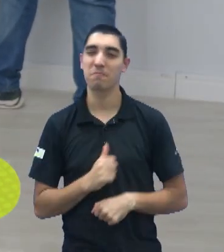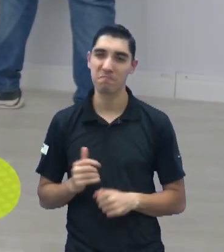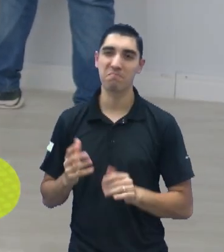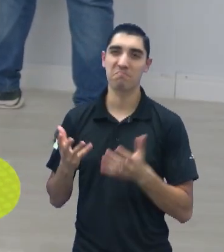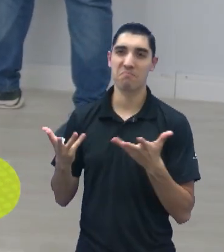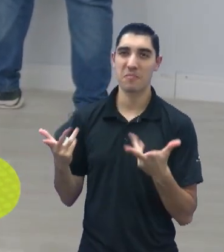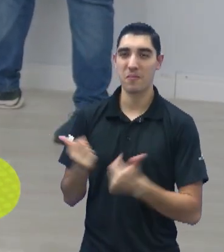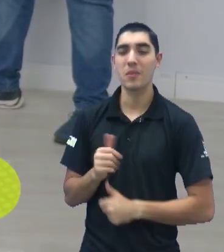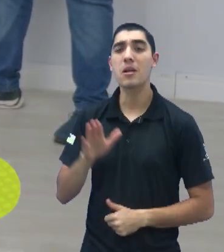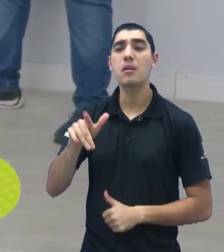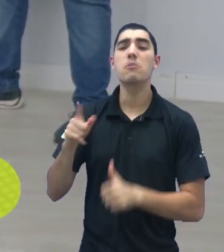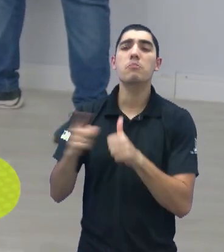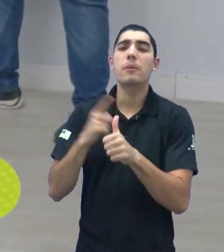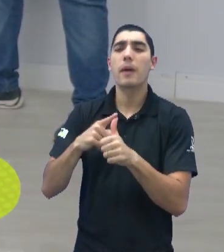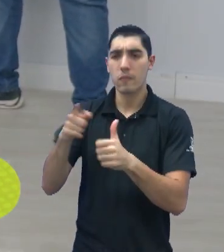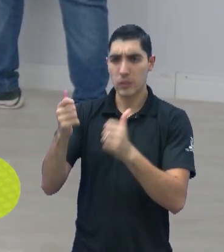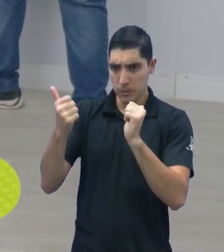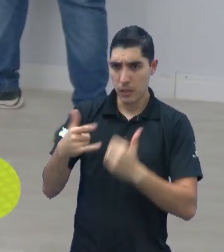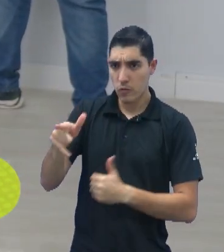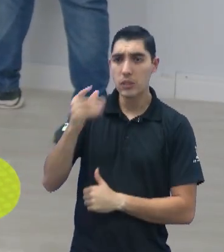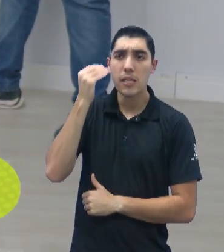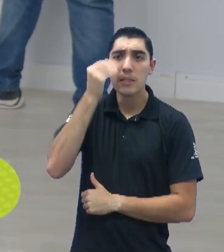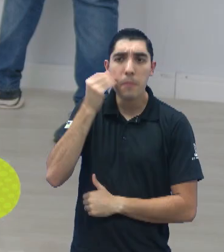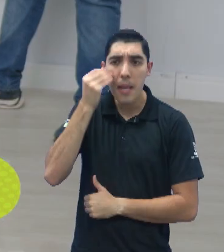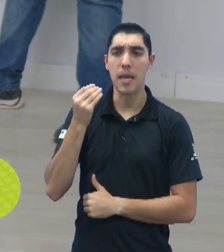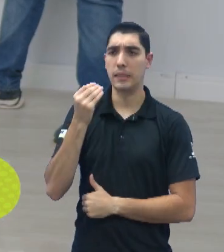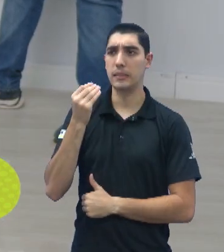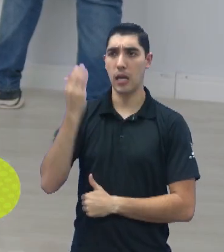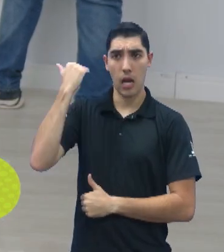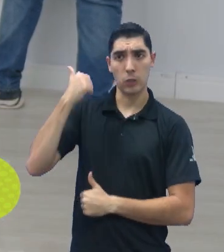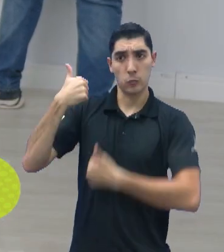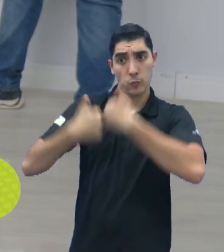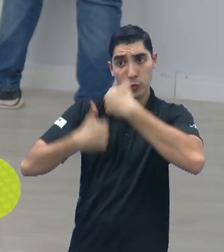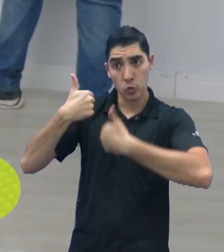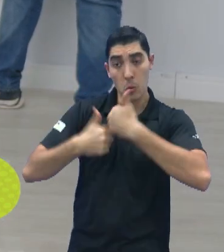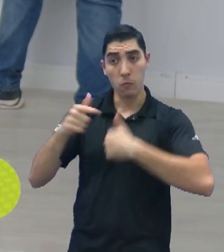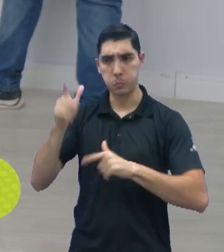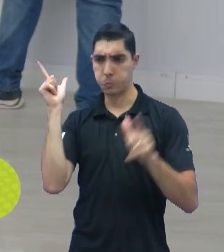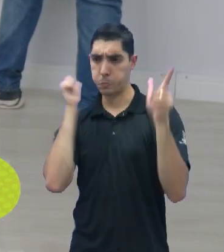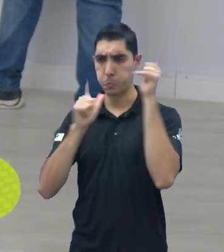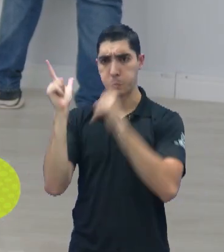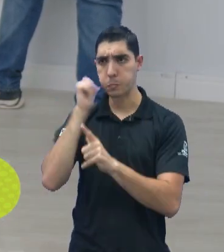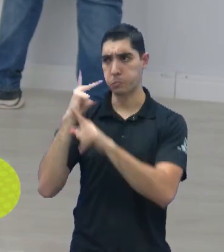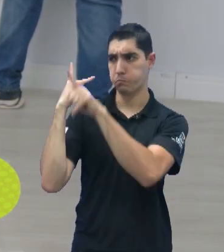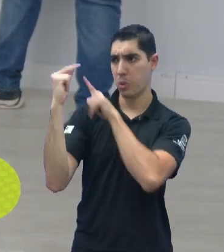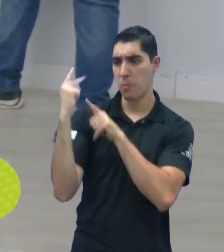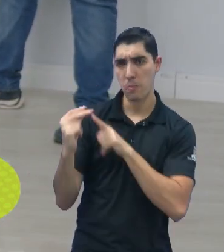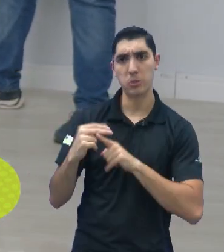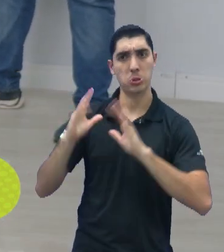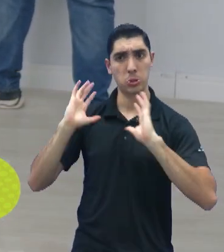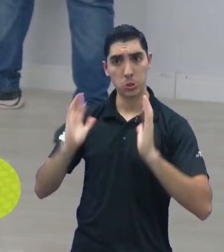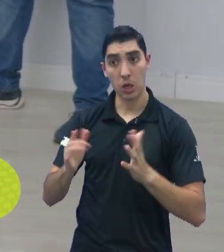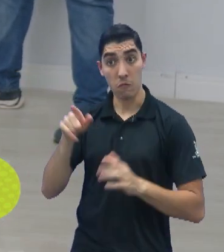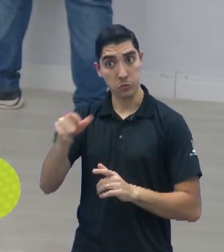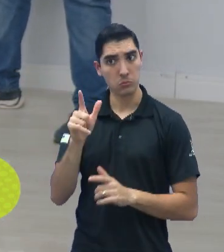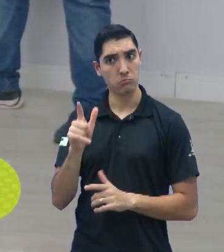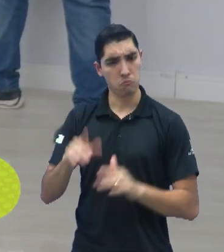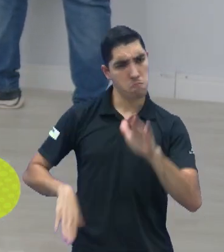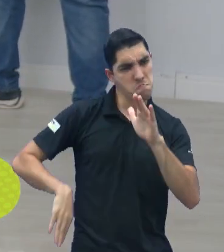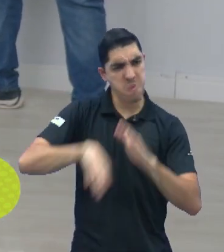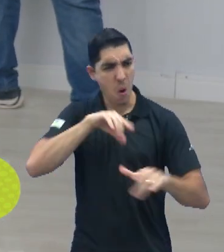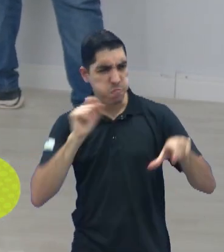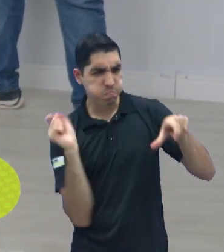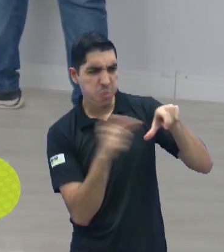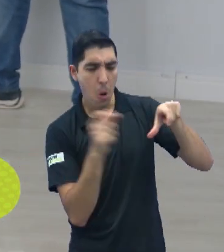vamos falar um pouquinho da sua carreira como jogador, que é uma carreira vitoriosa, é uma carreira de belos gols, de passagens por